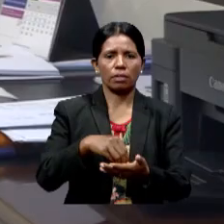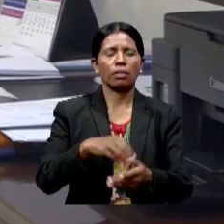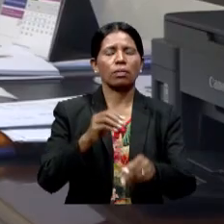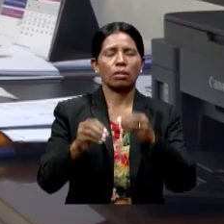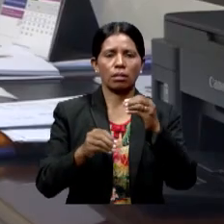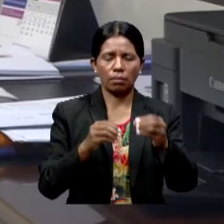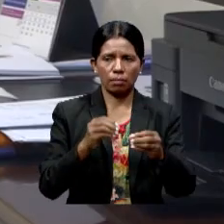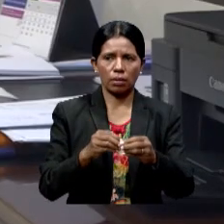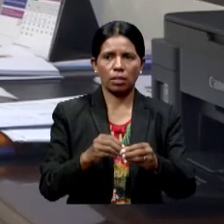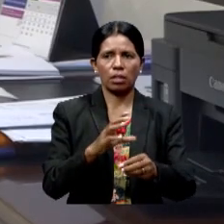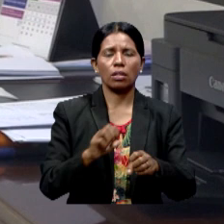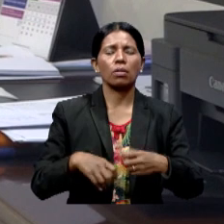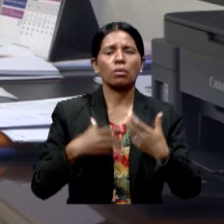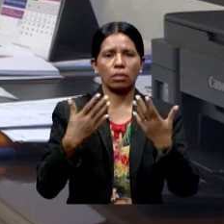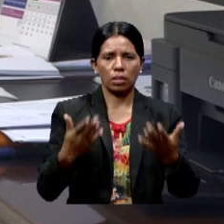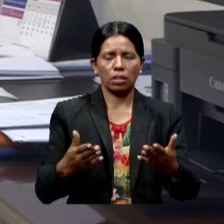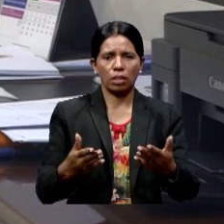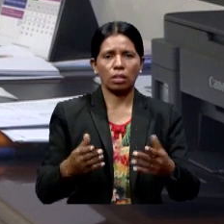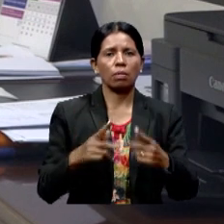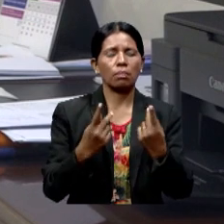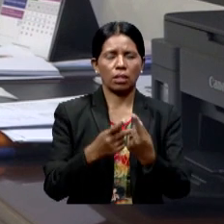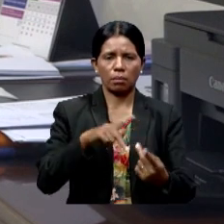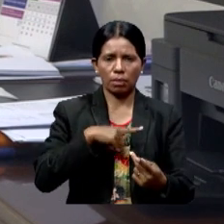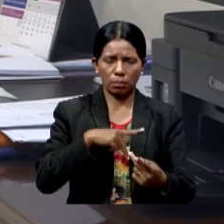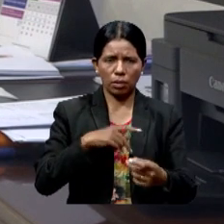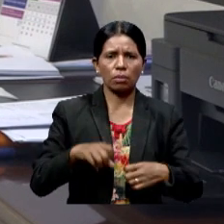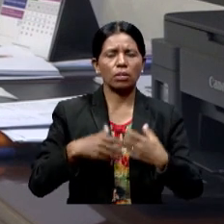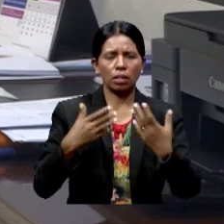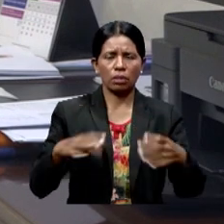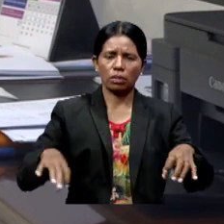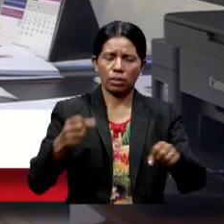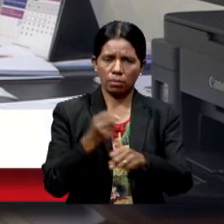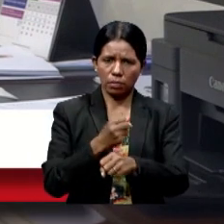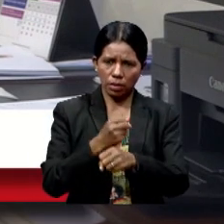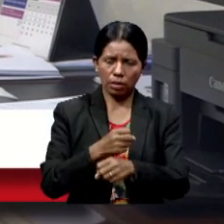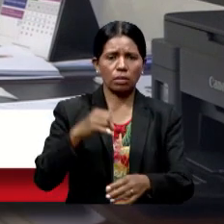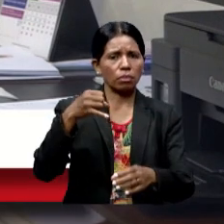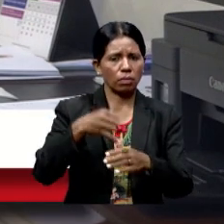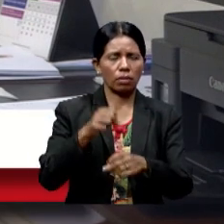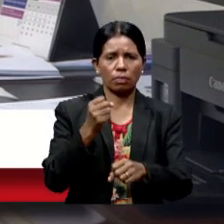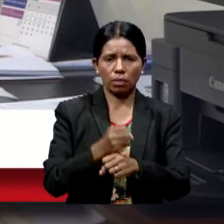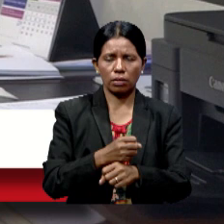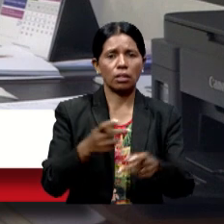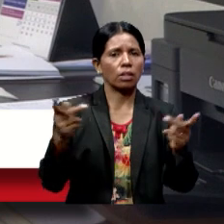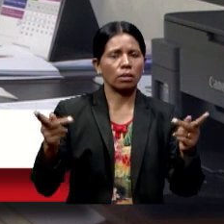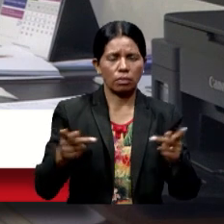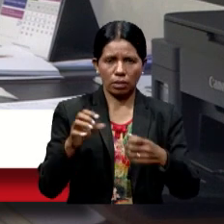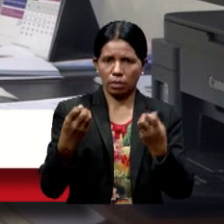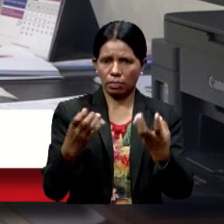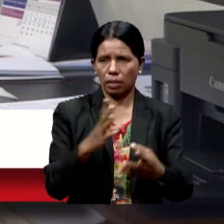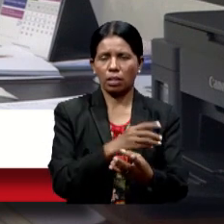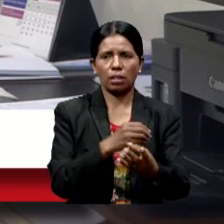privado oinsa para bele sai dinamiku liu tan involve makas liu tan i arias nebe